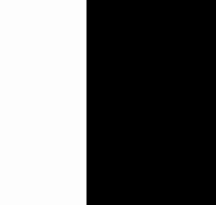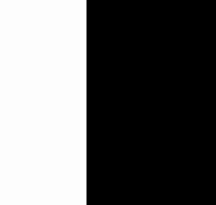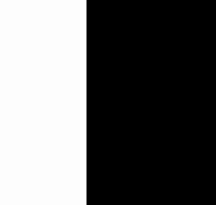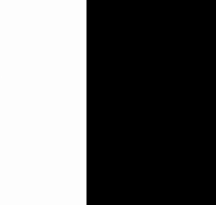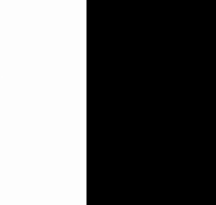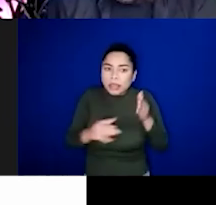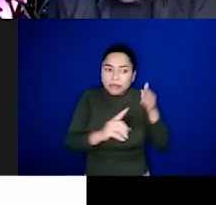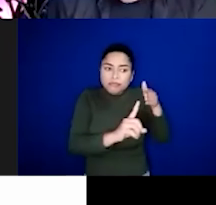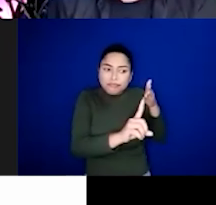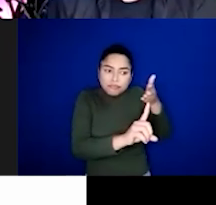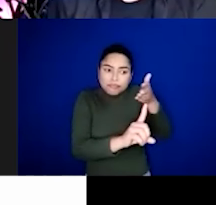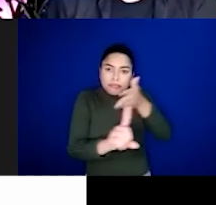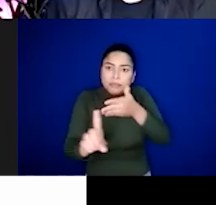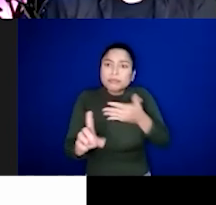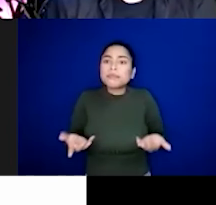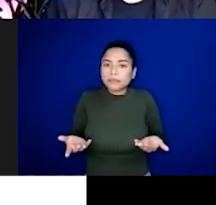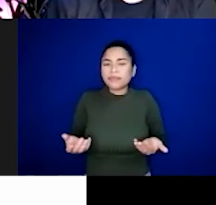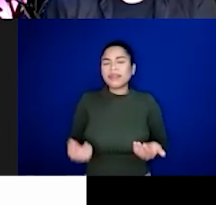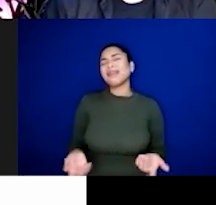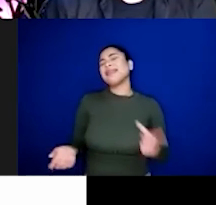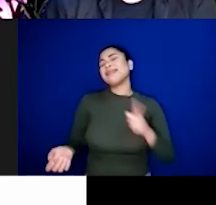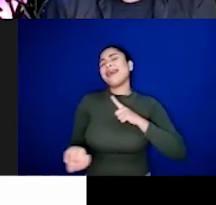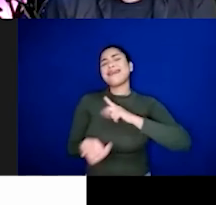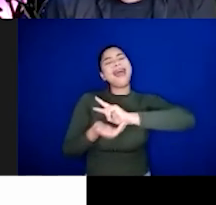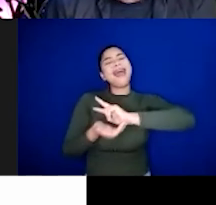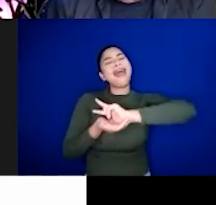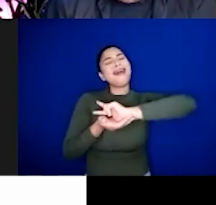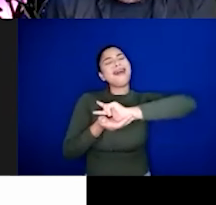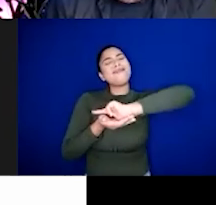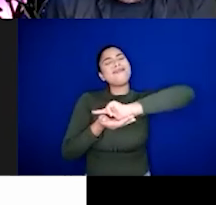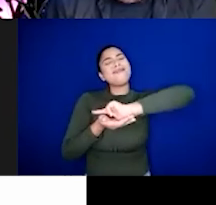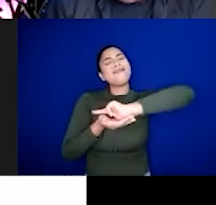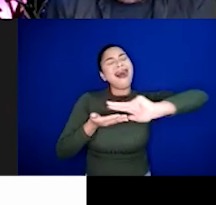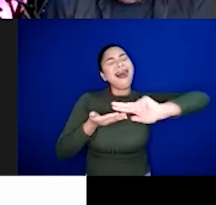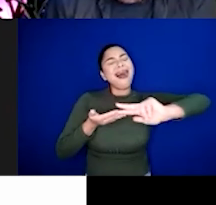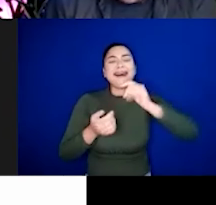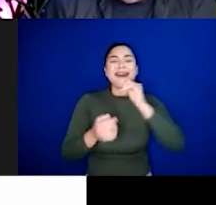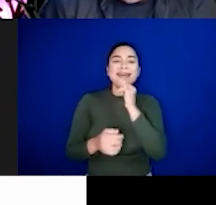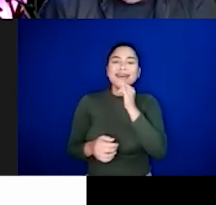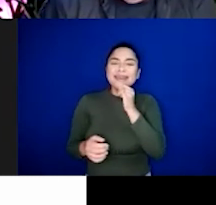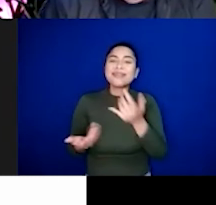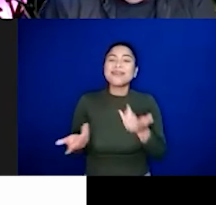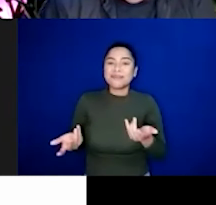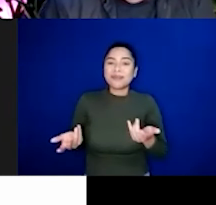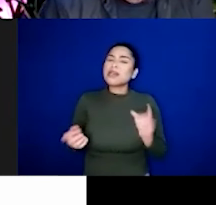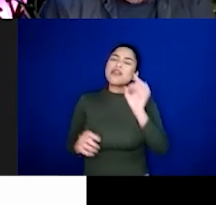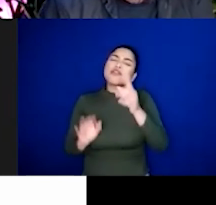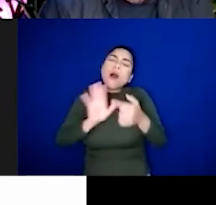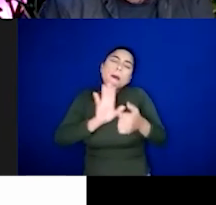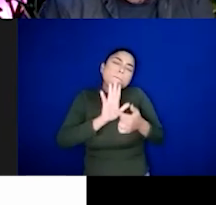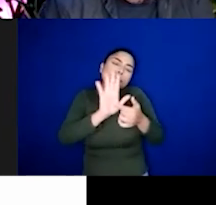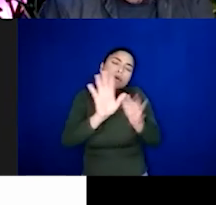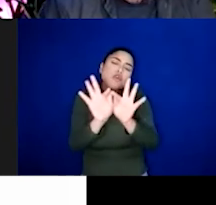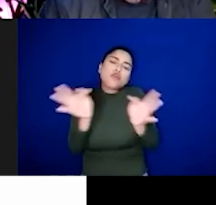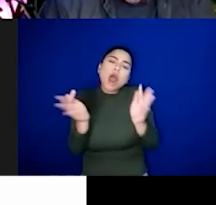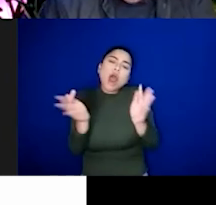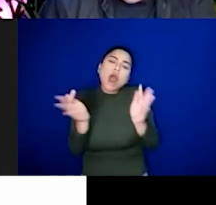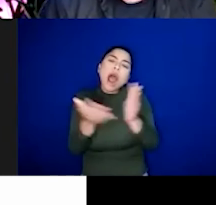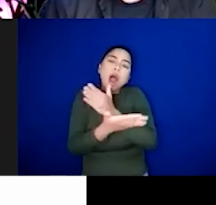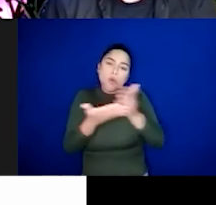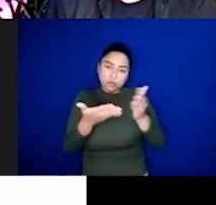dia a dia não dá para mostrar porque é uma infinidade de exemplos que a gente vai começar a colher todas as informações nessa trouxe alguns aqui para ilustrar essas situações